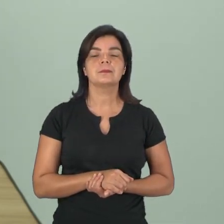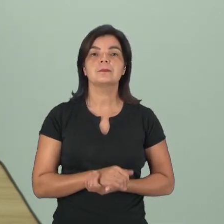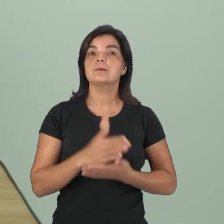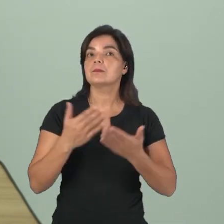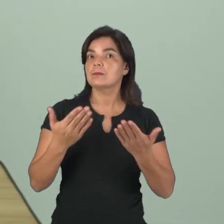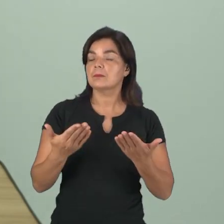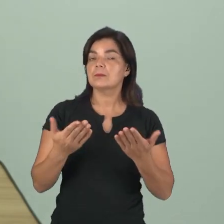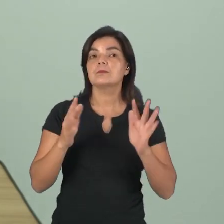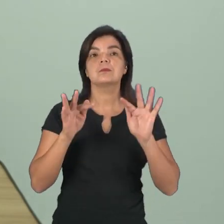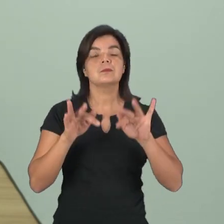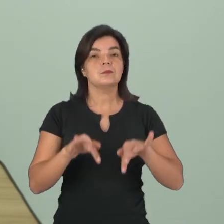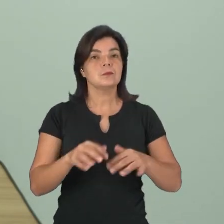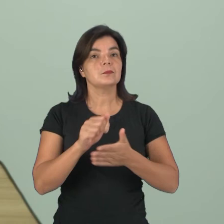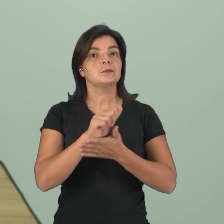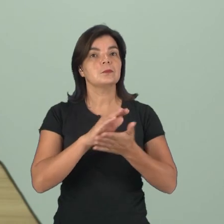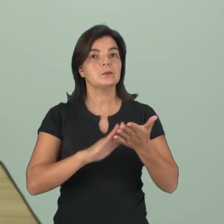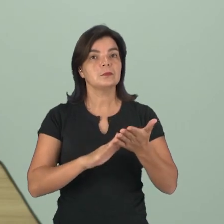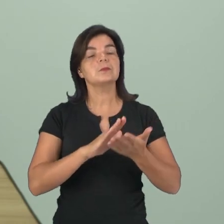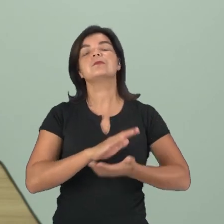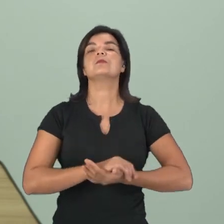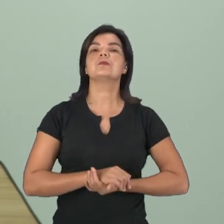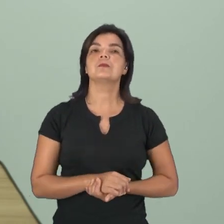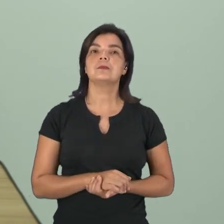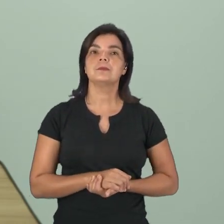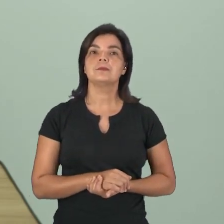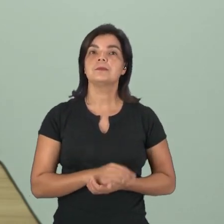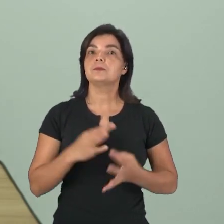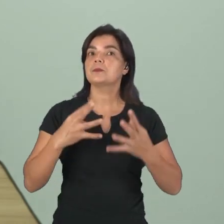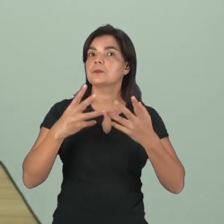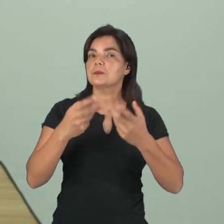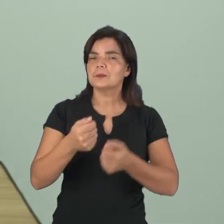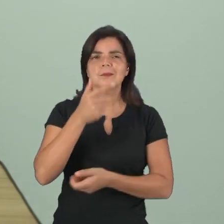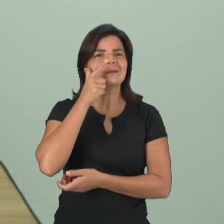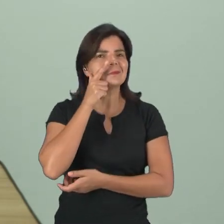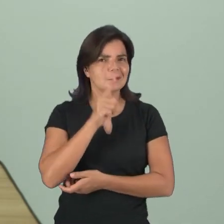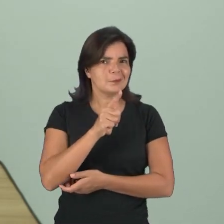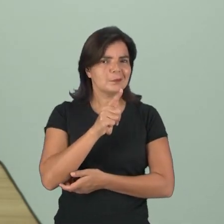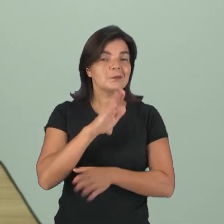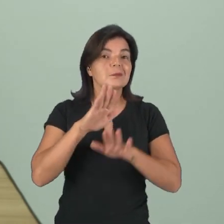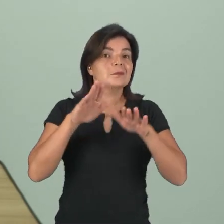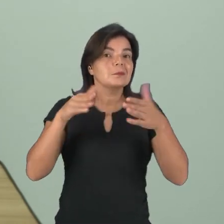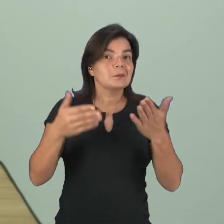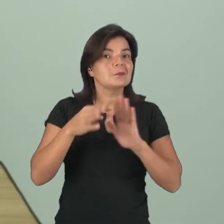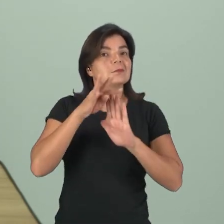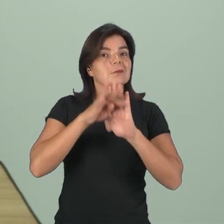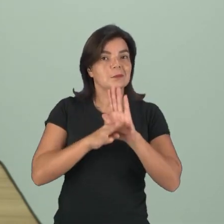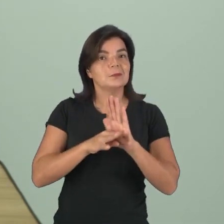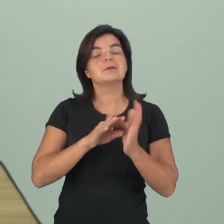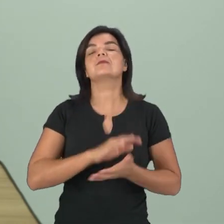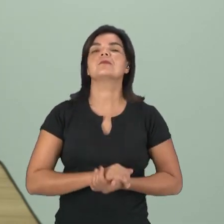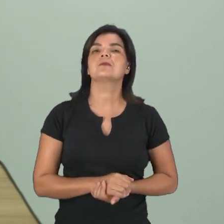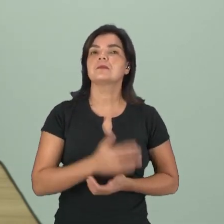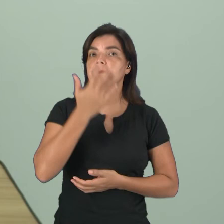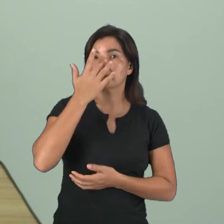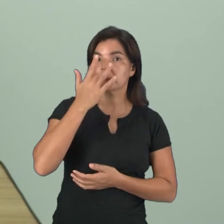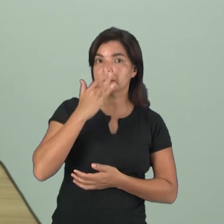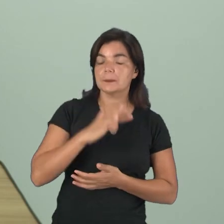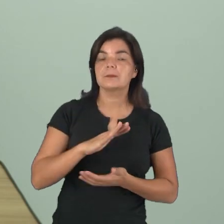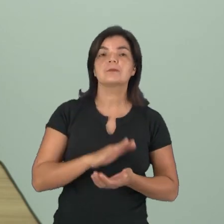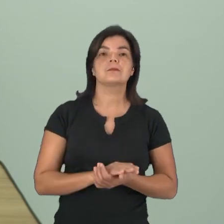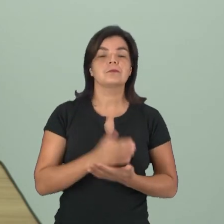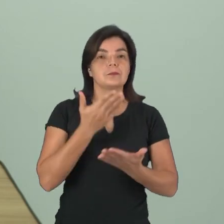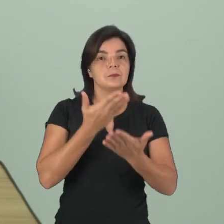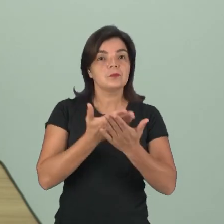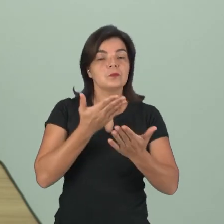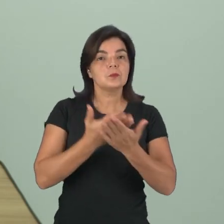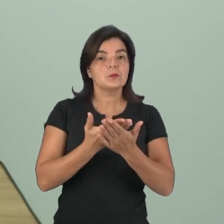E concluímos o nosso desafio. Todos acertaram qual é o texto? Crianças, a nossa